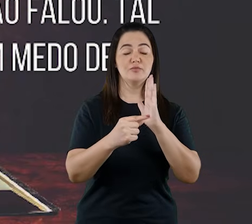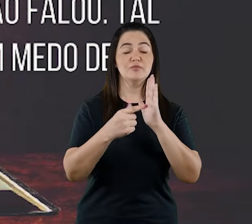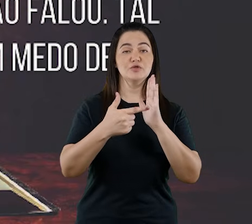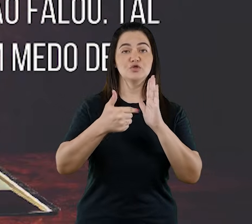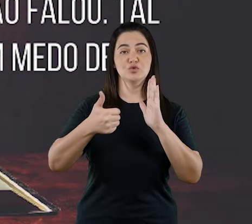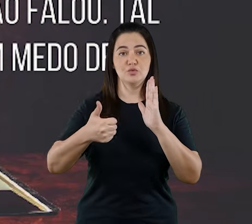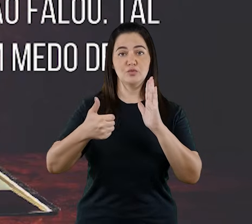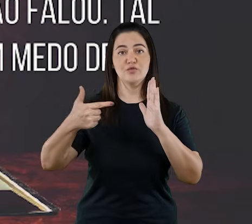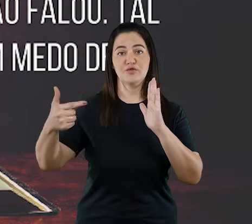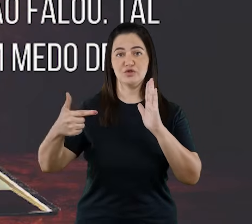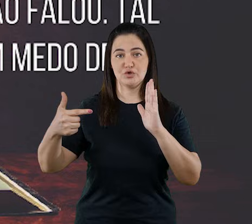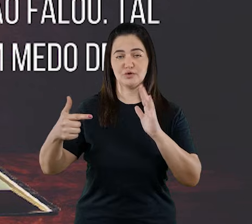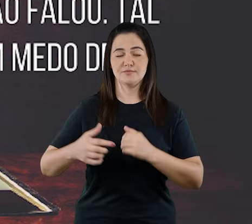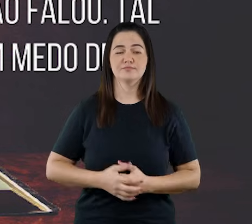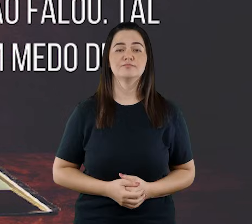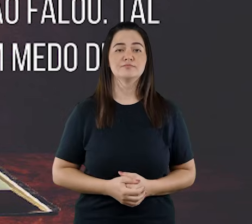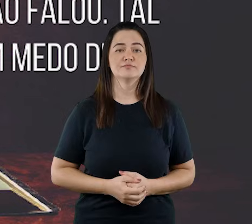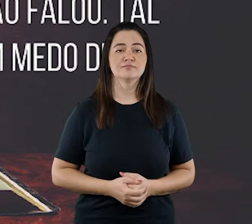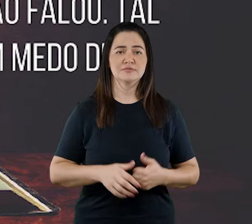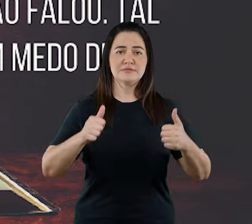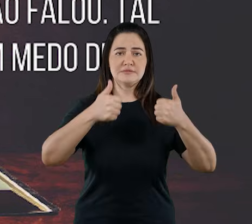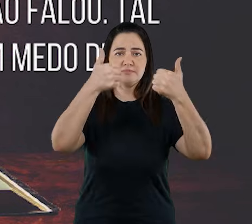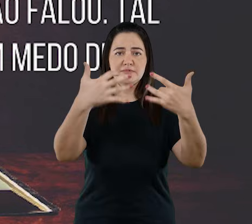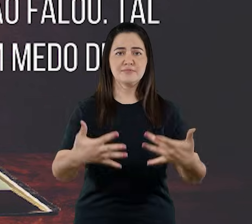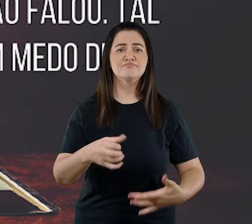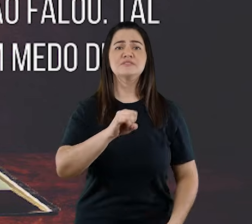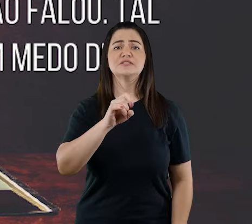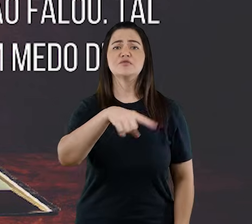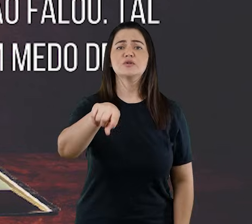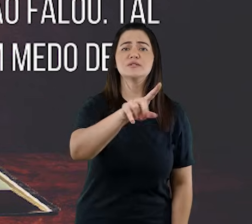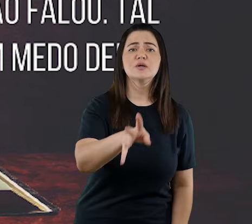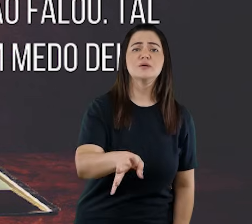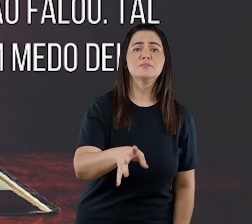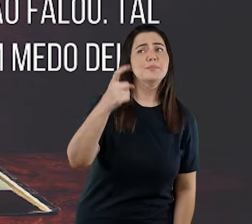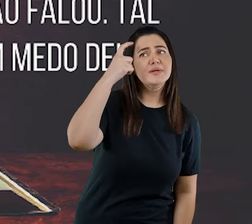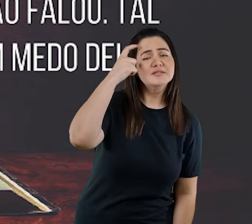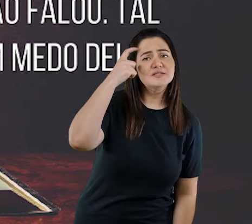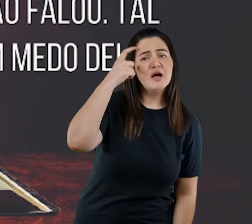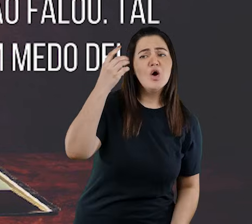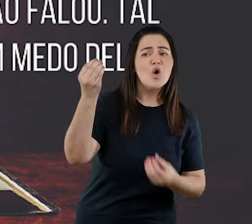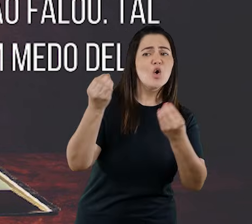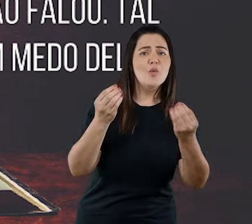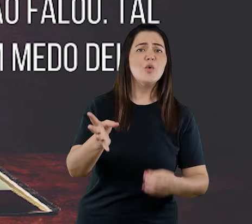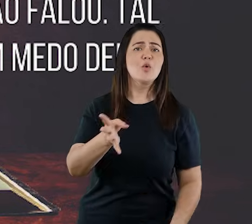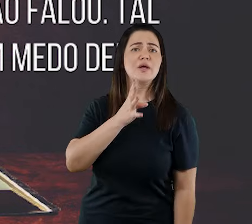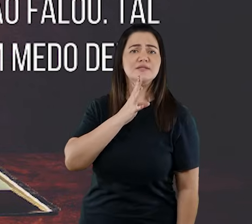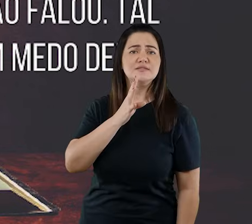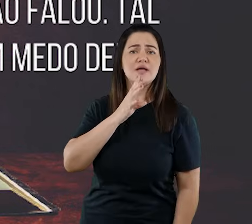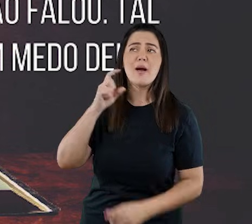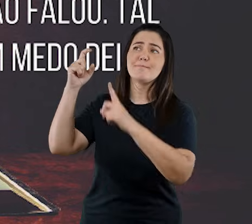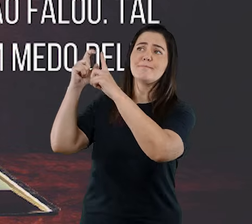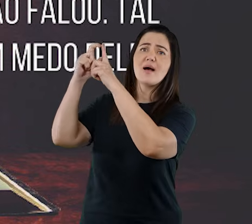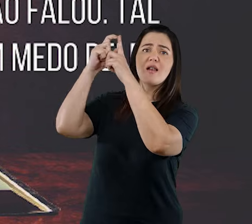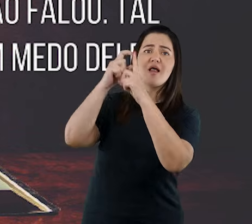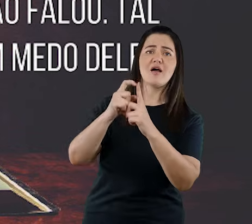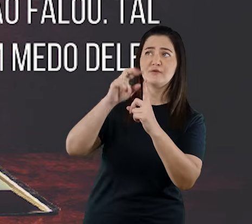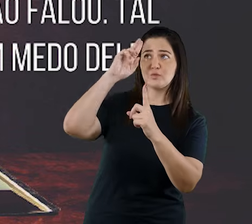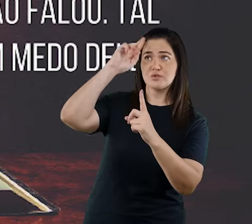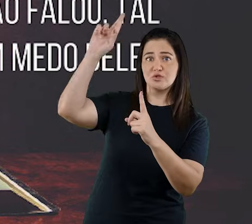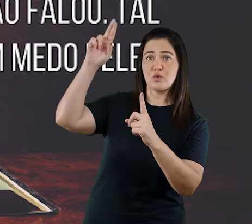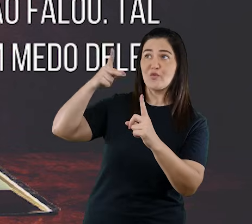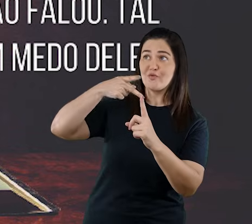Senhor: se vocês pensarem, como conheceremos a palavra que o Senhor não falou? Saibam